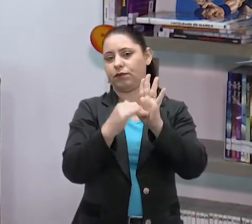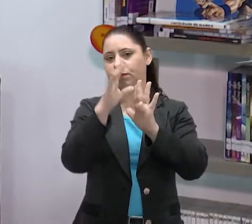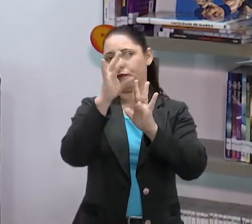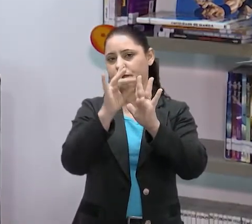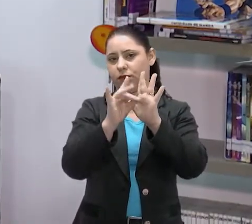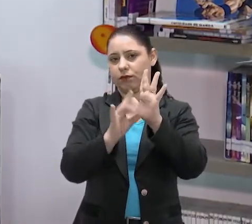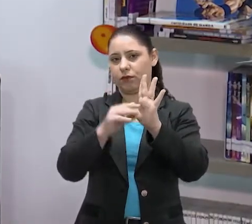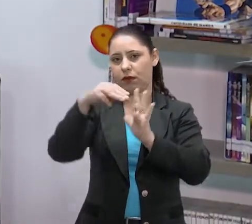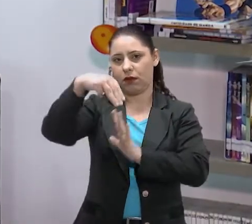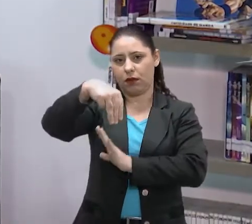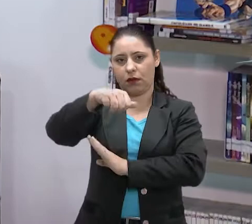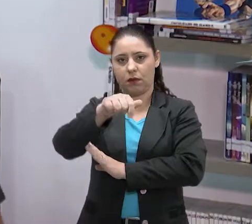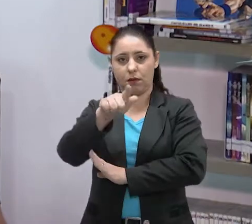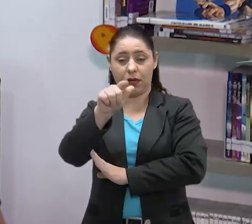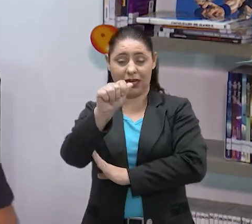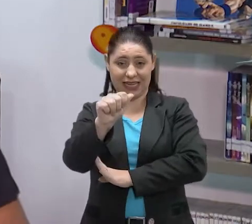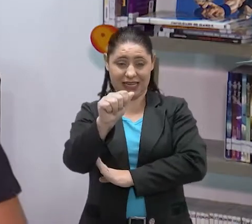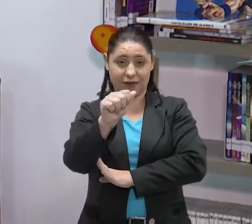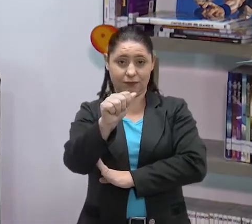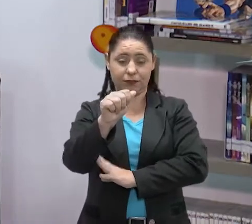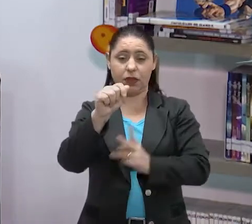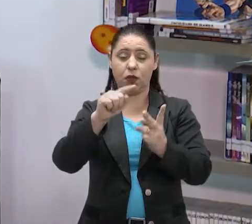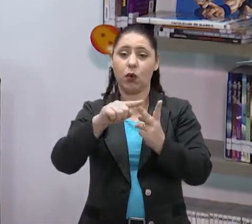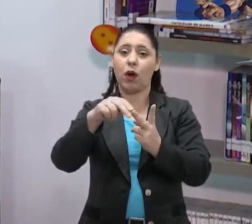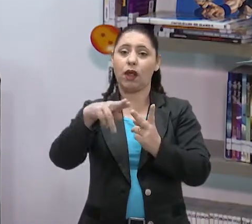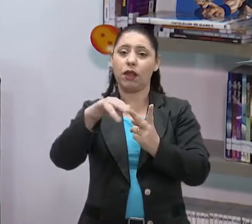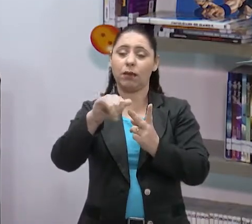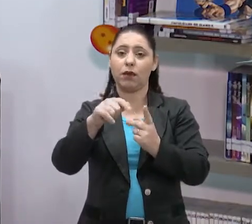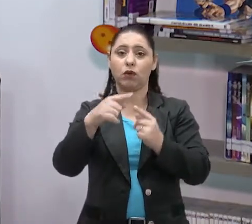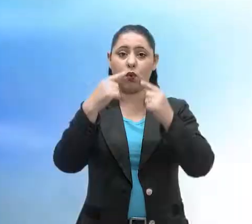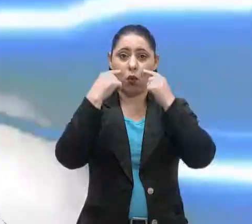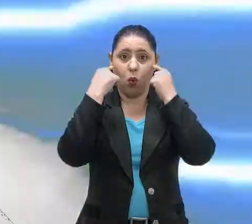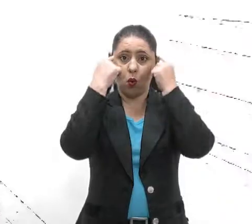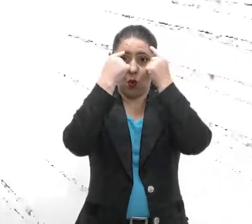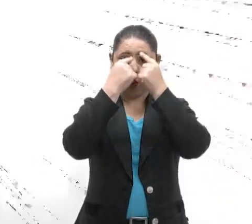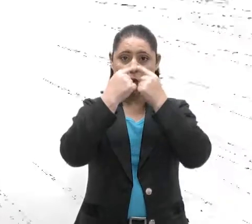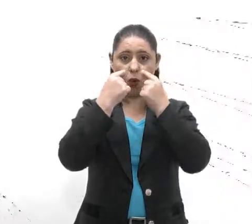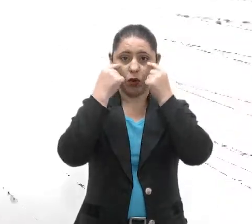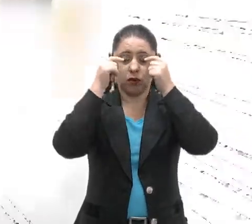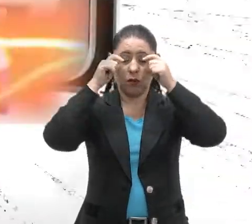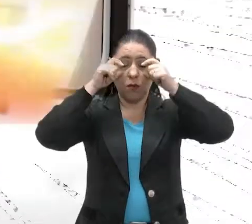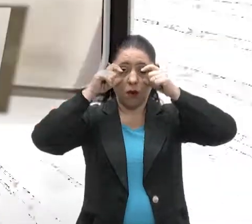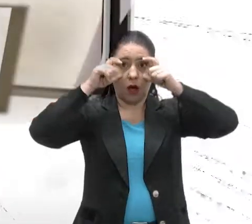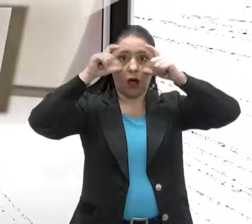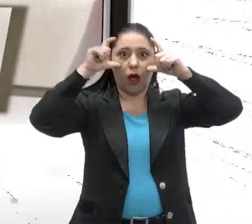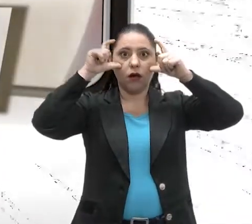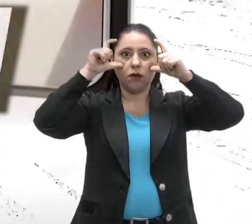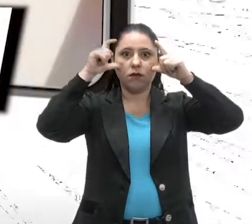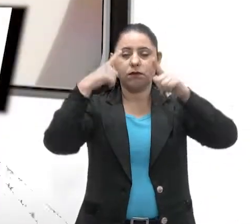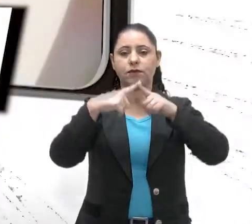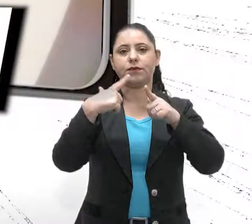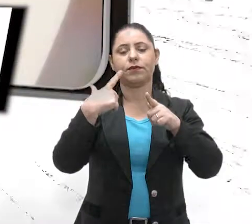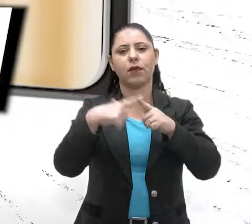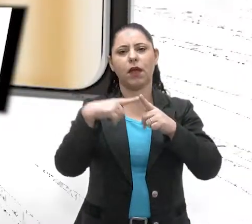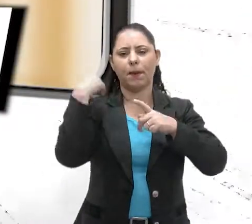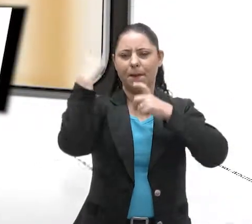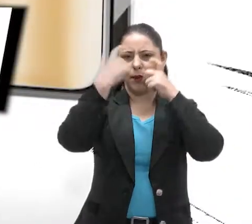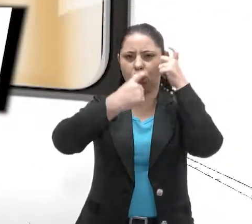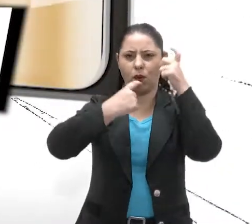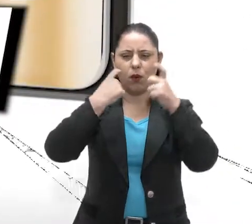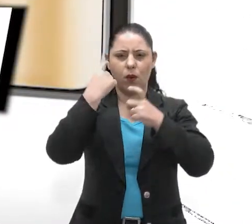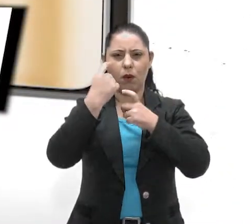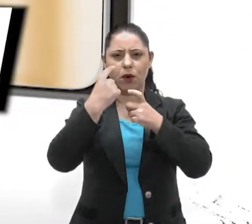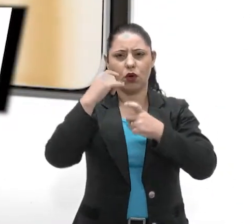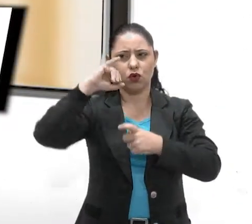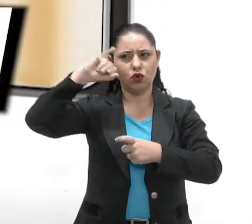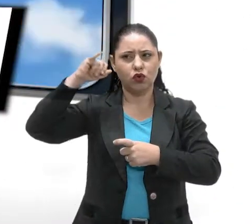características principais que definem um mangá e um anime. Primeiro, a questão dos olhos, né? Que os olhos são enormes,